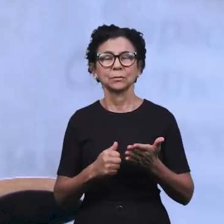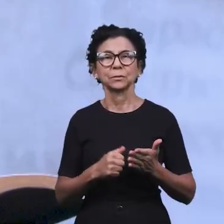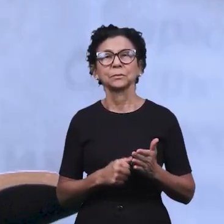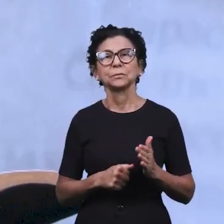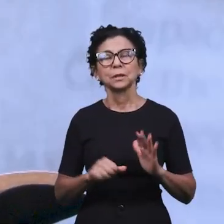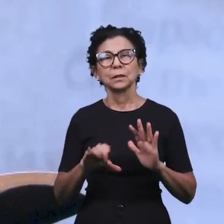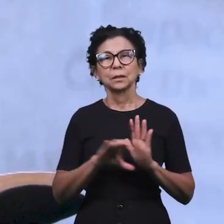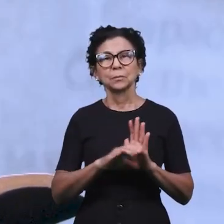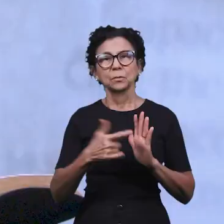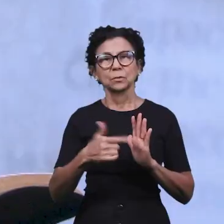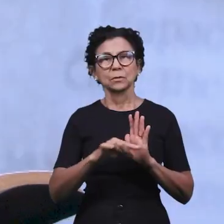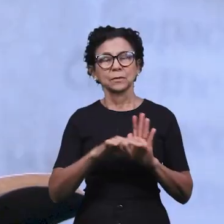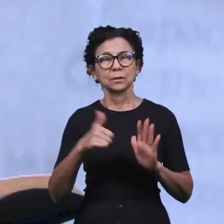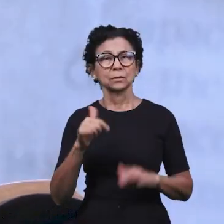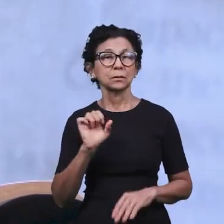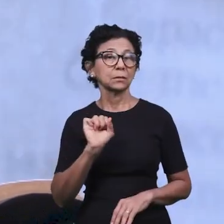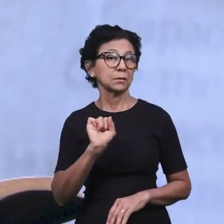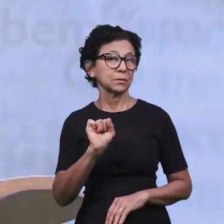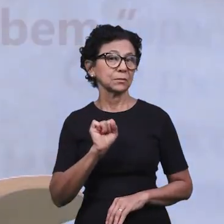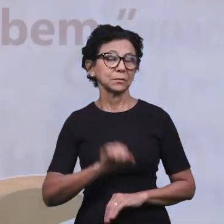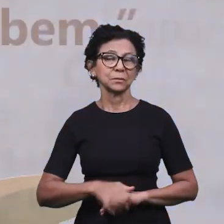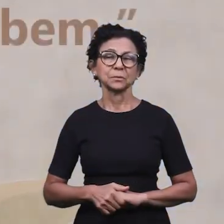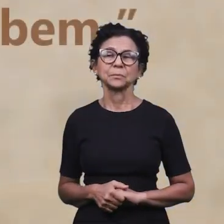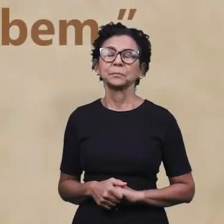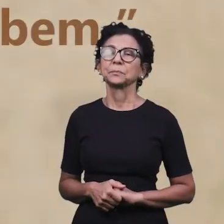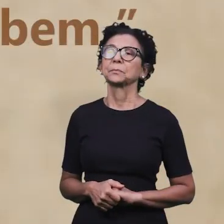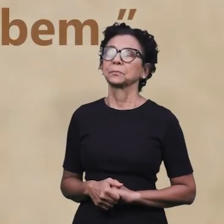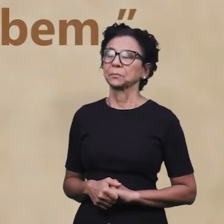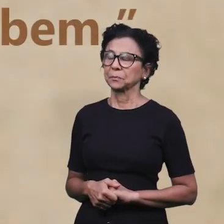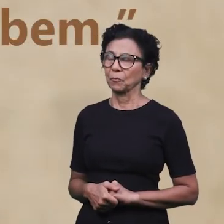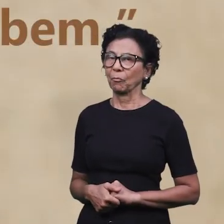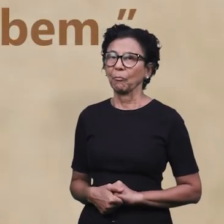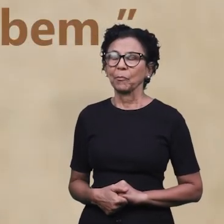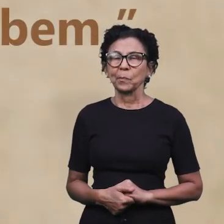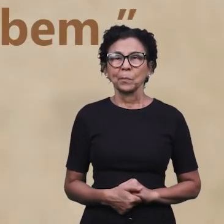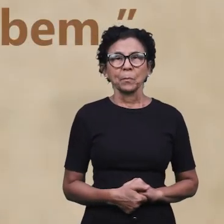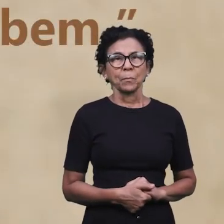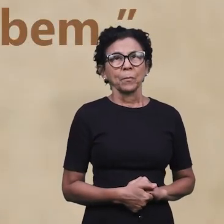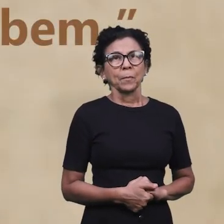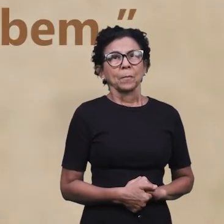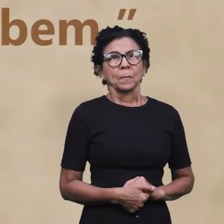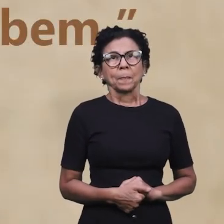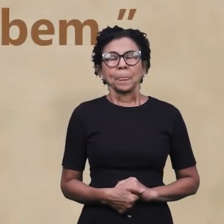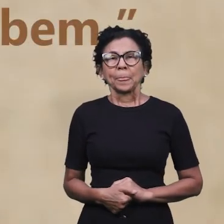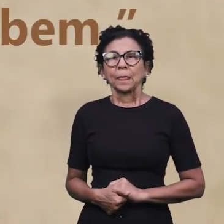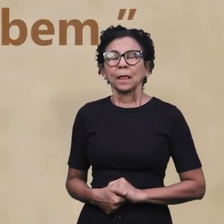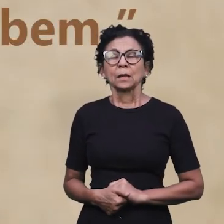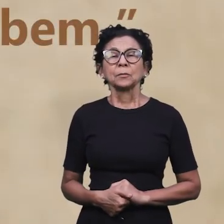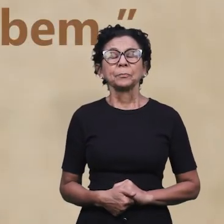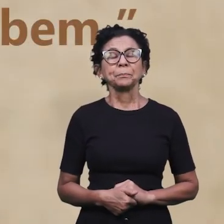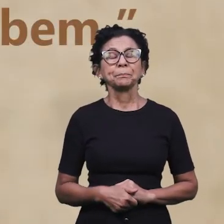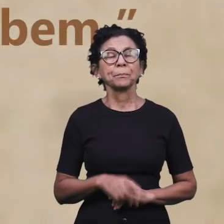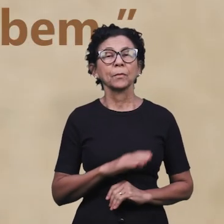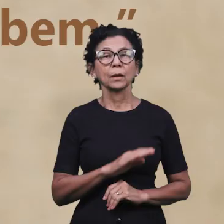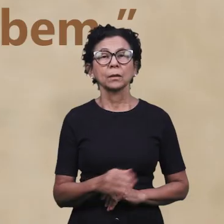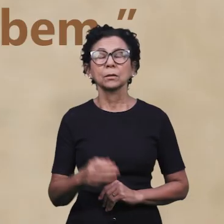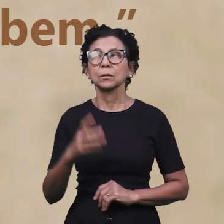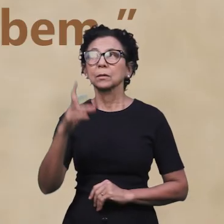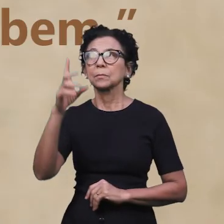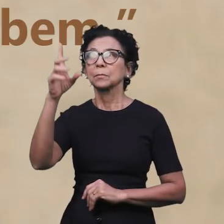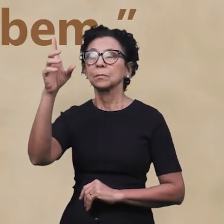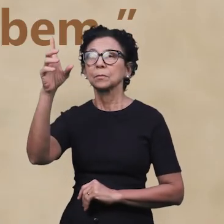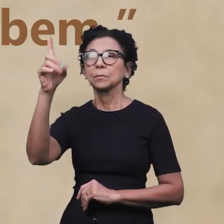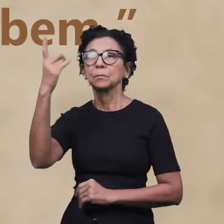18, fala o seguinte: Então lhes declarei, como a mão do meu Deus me fora